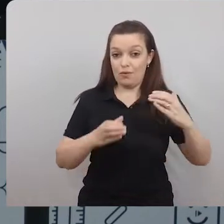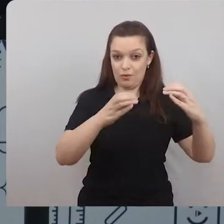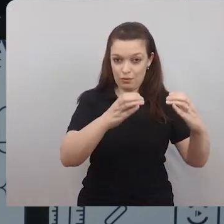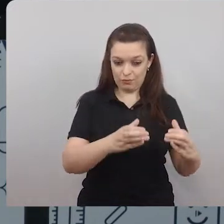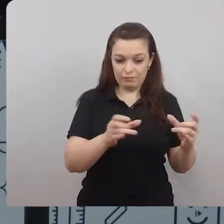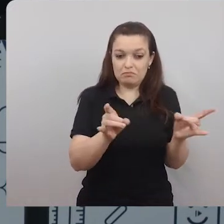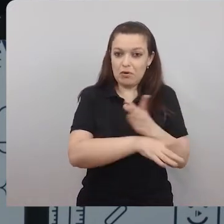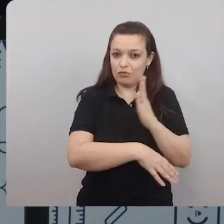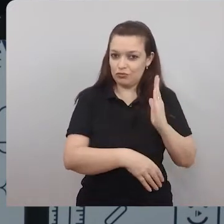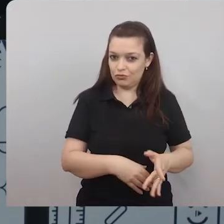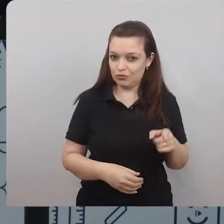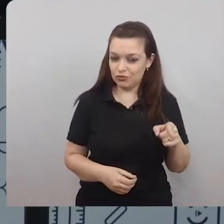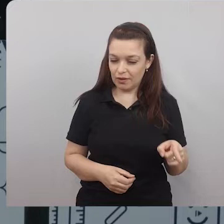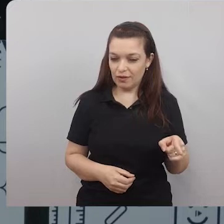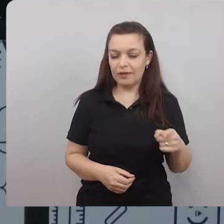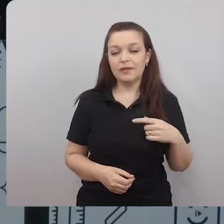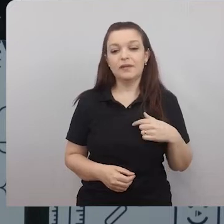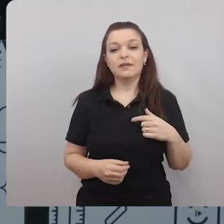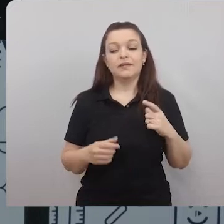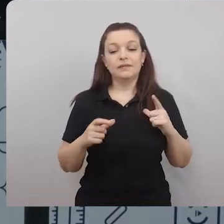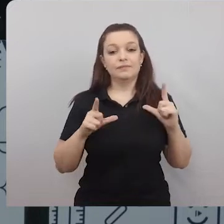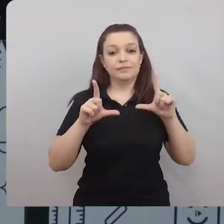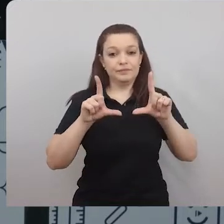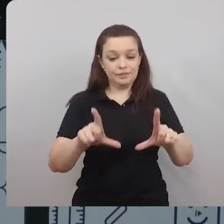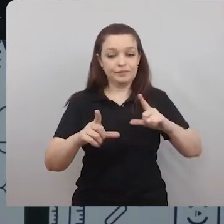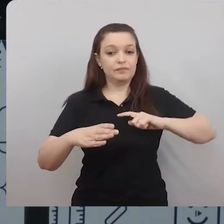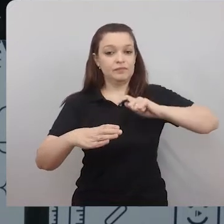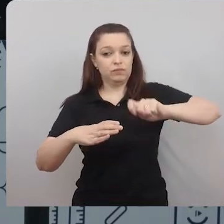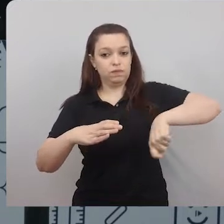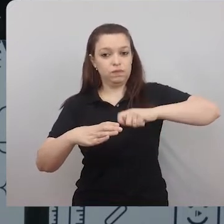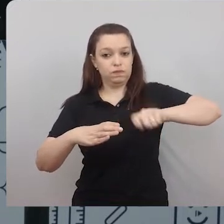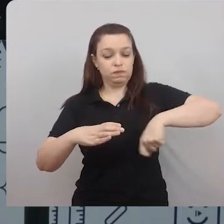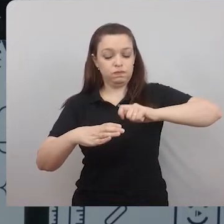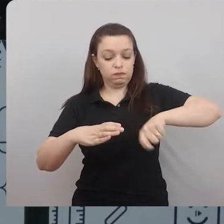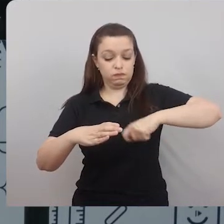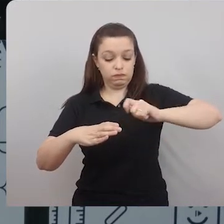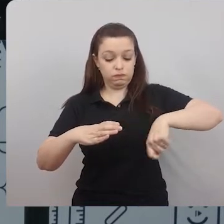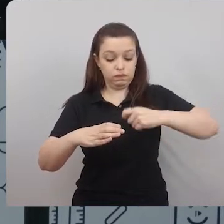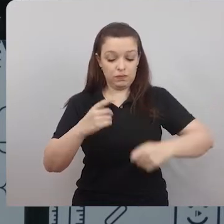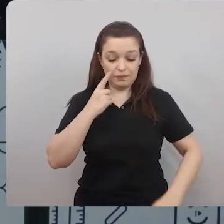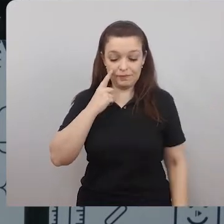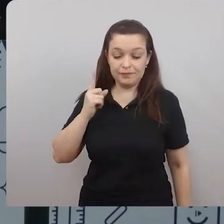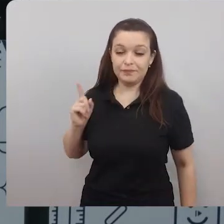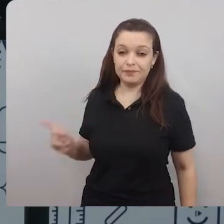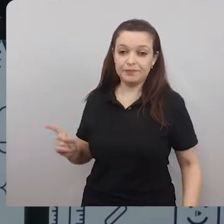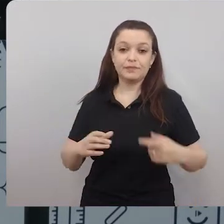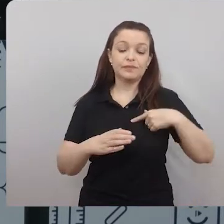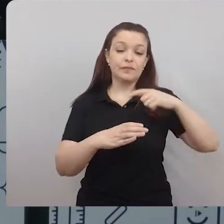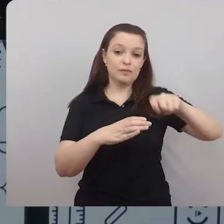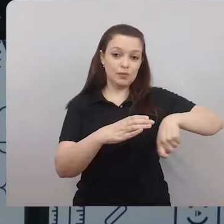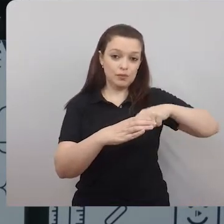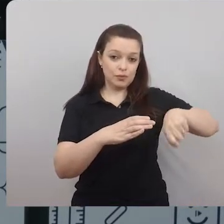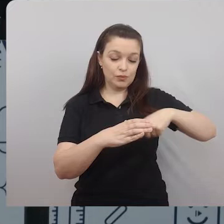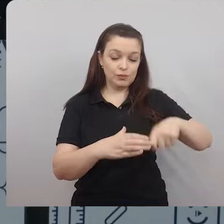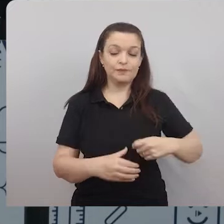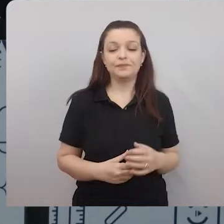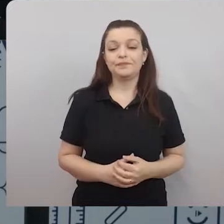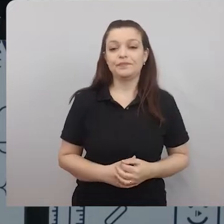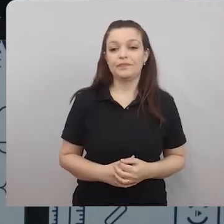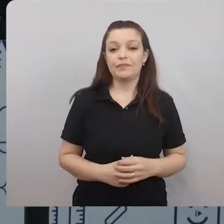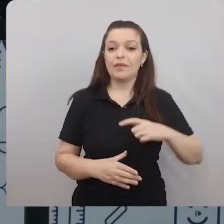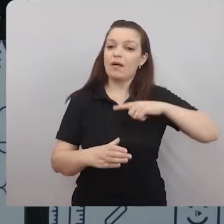pronto. Tem a imagem de alguém batendo o bolo numa